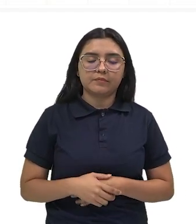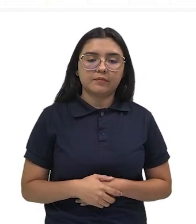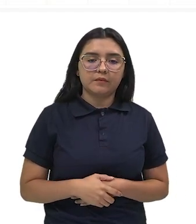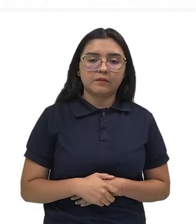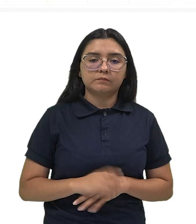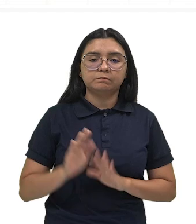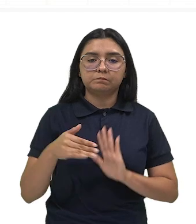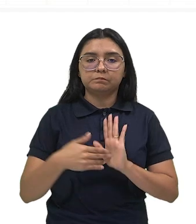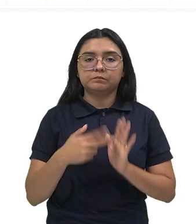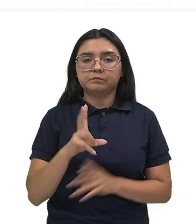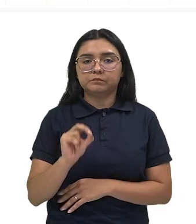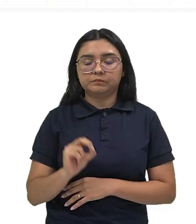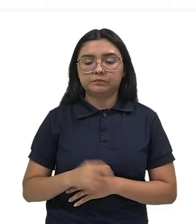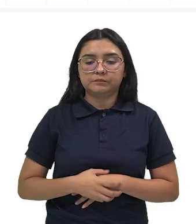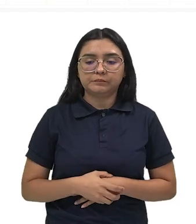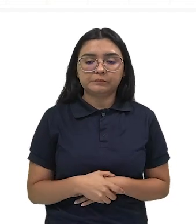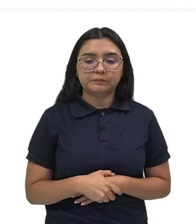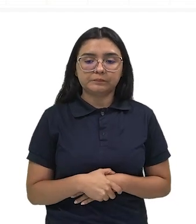45 e